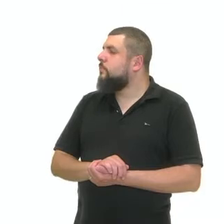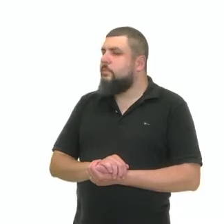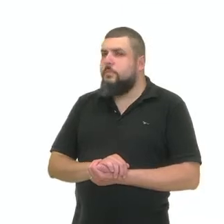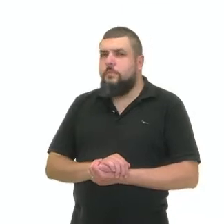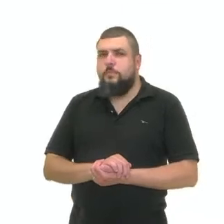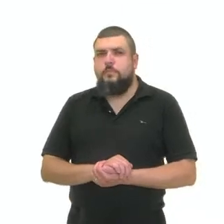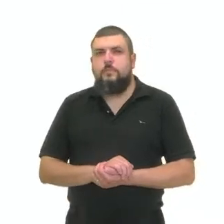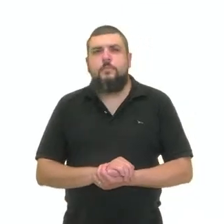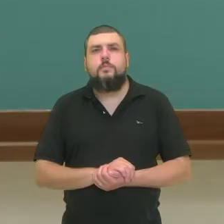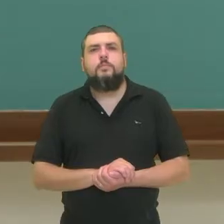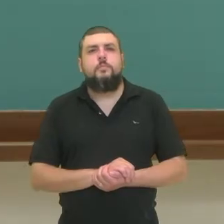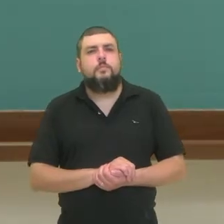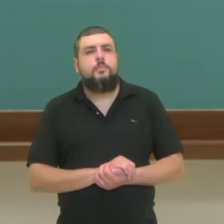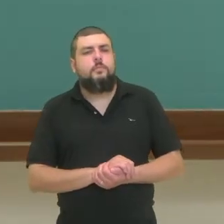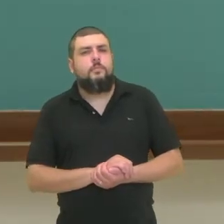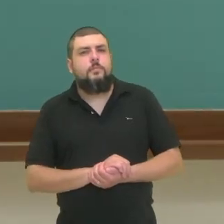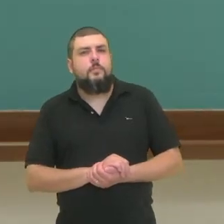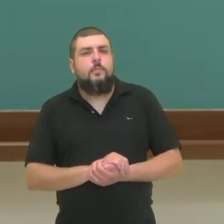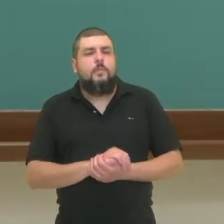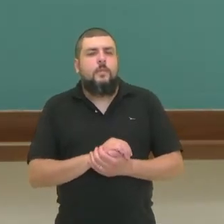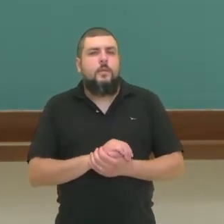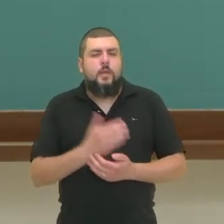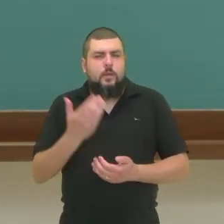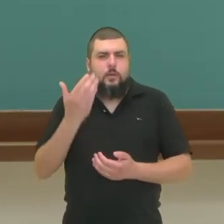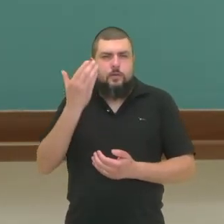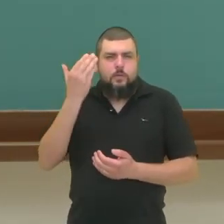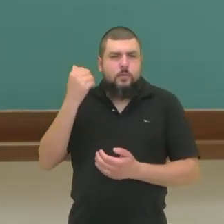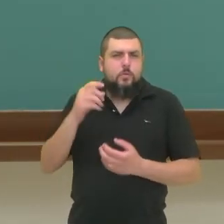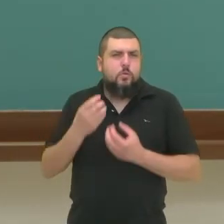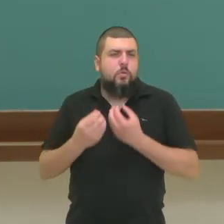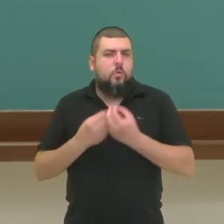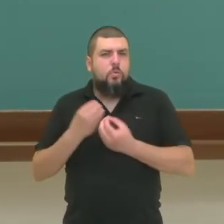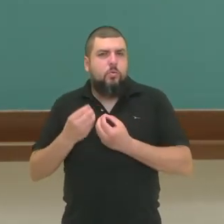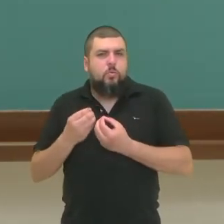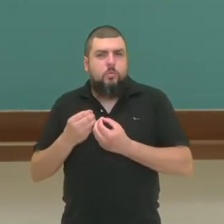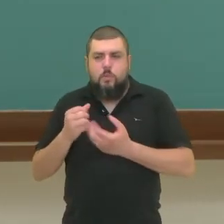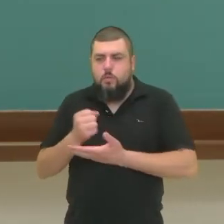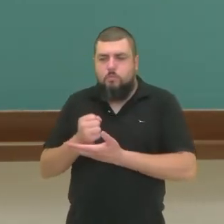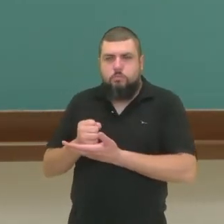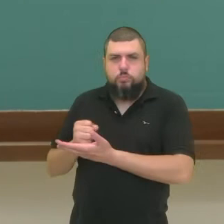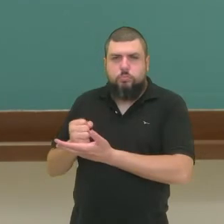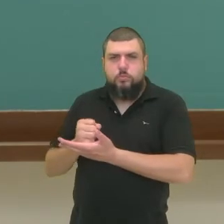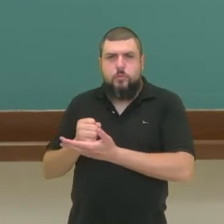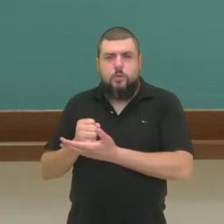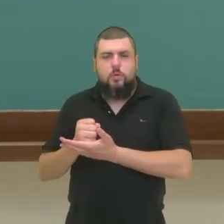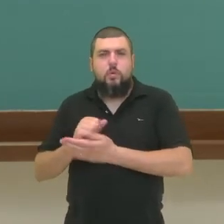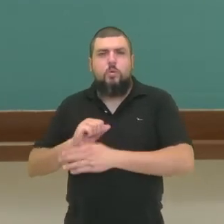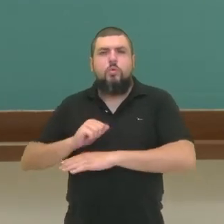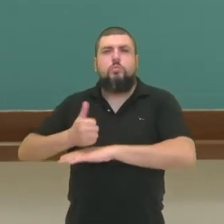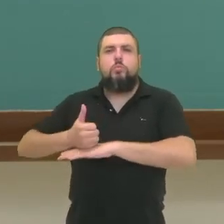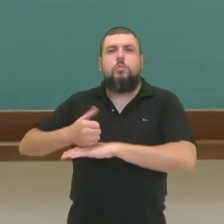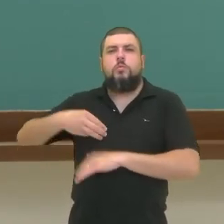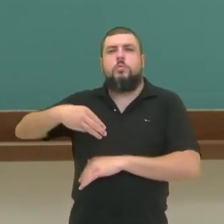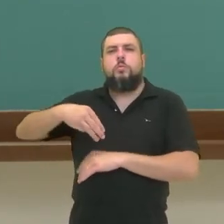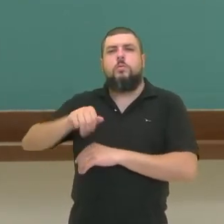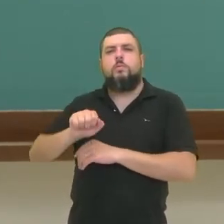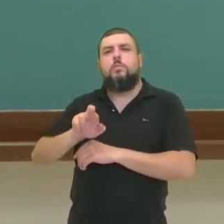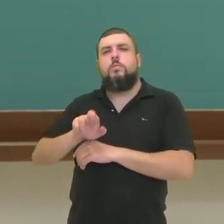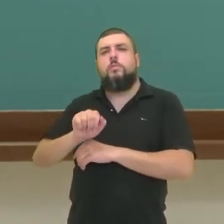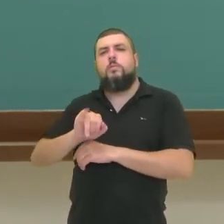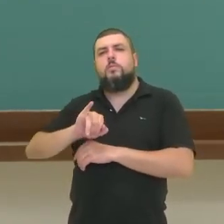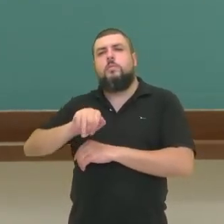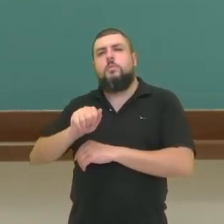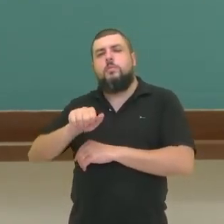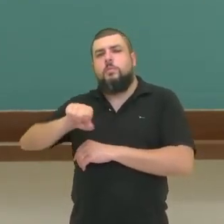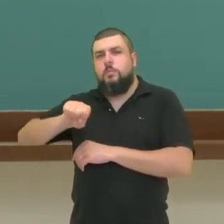território. Eram os controles dos marajás. Eram os territórios dos marajás que controlavam todo